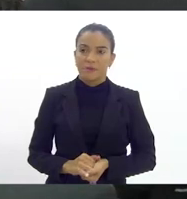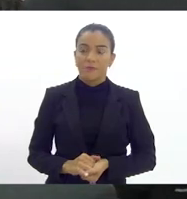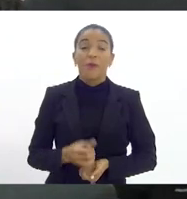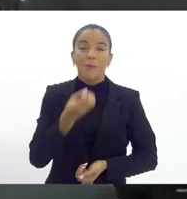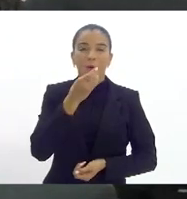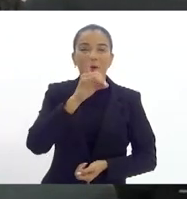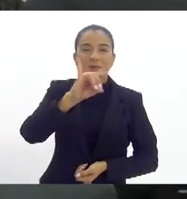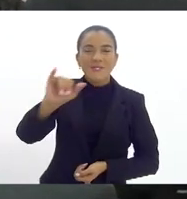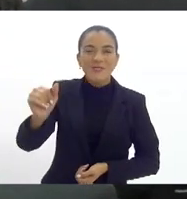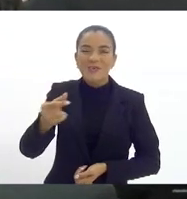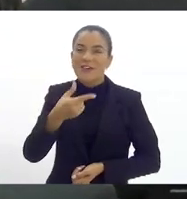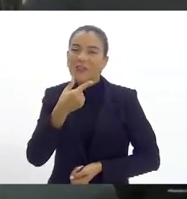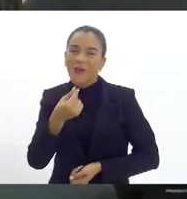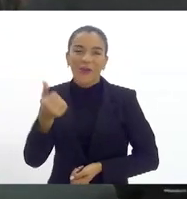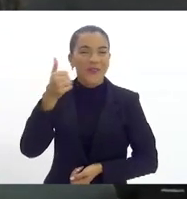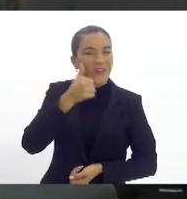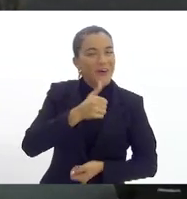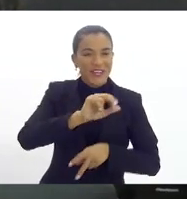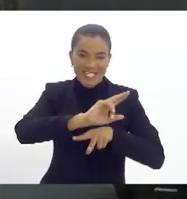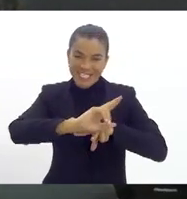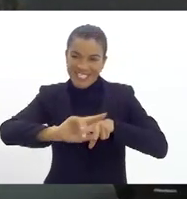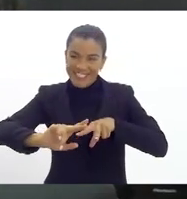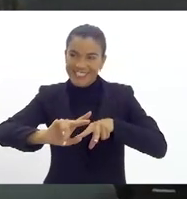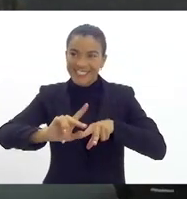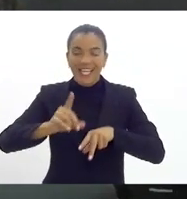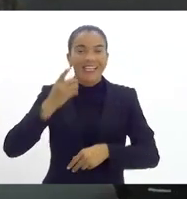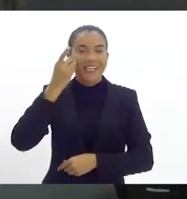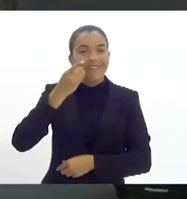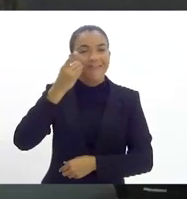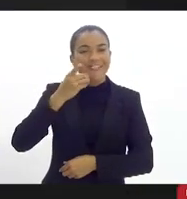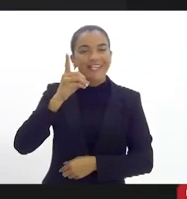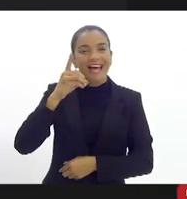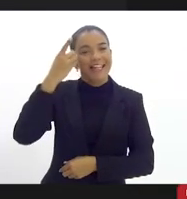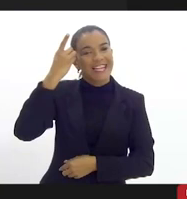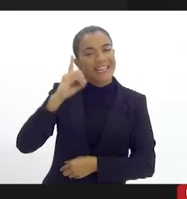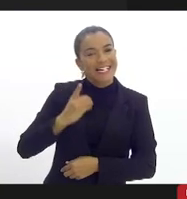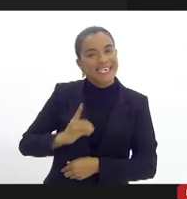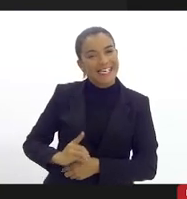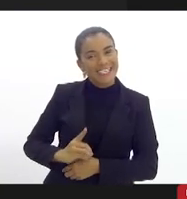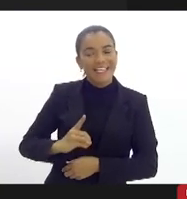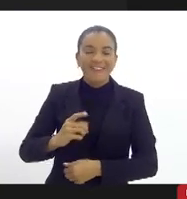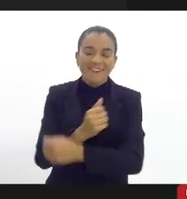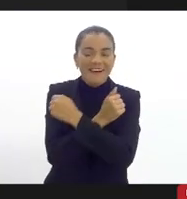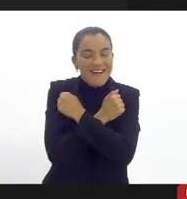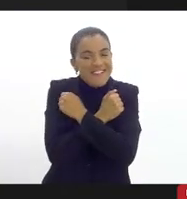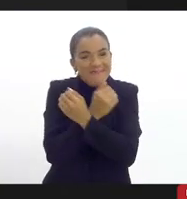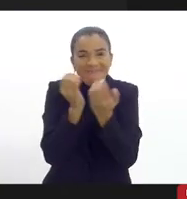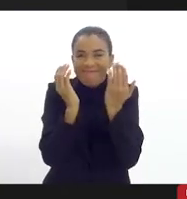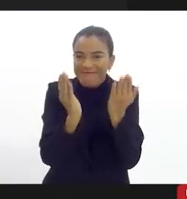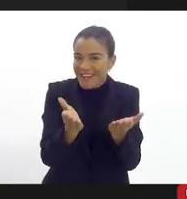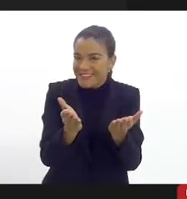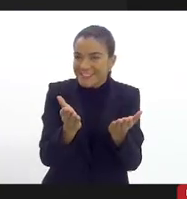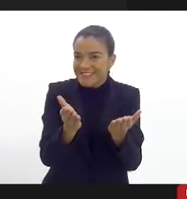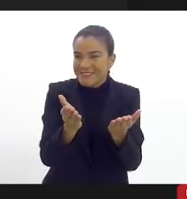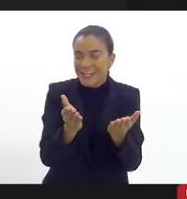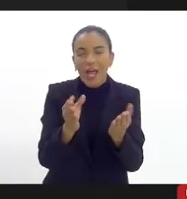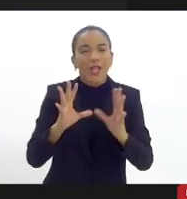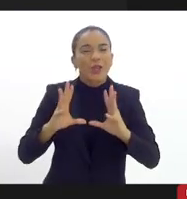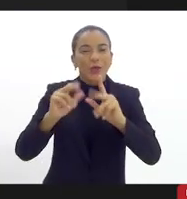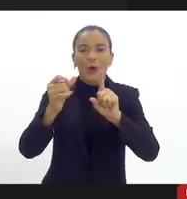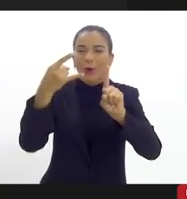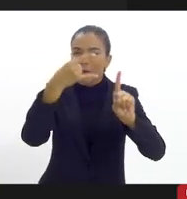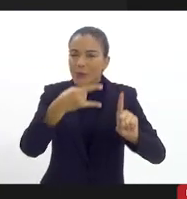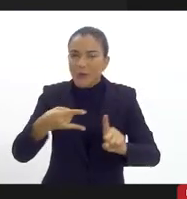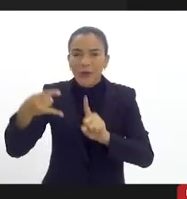Bom dia para todos e todas é deputada Dani um abraço você a todos que estão acompanhando